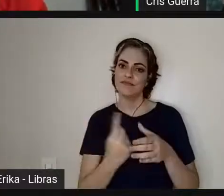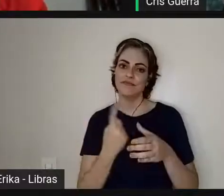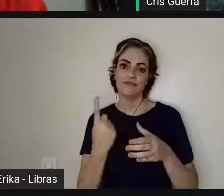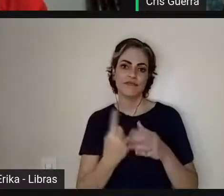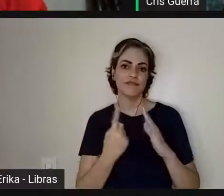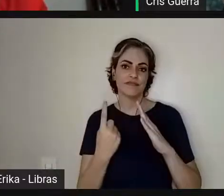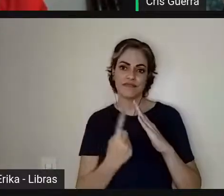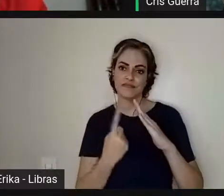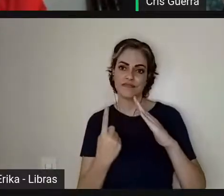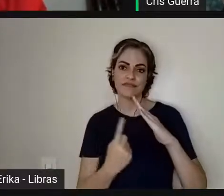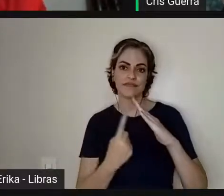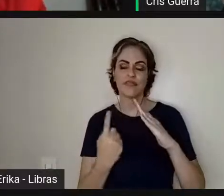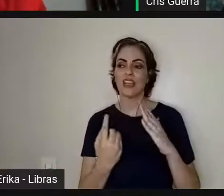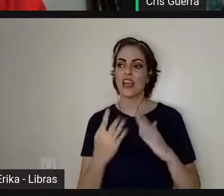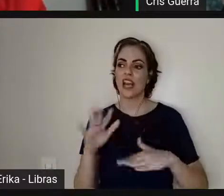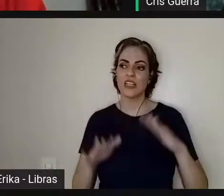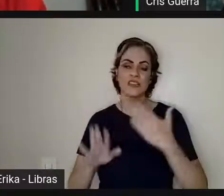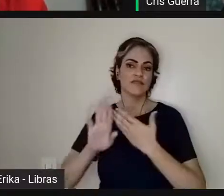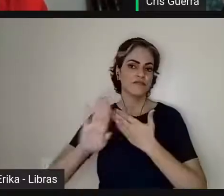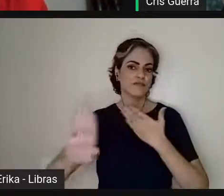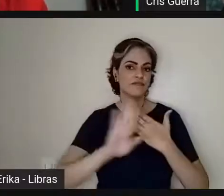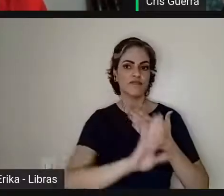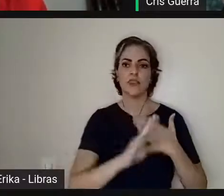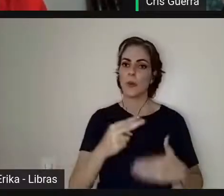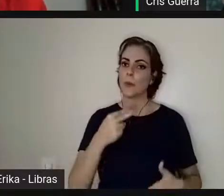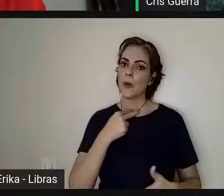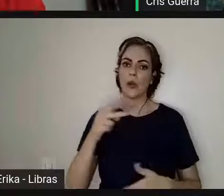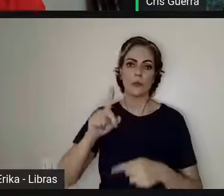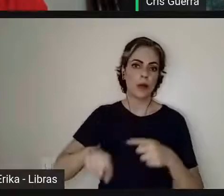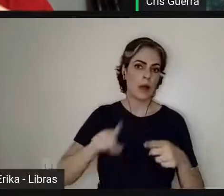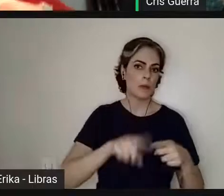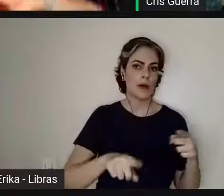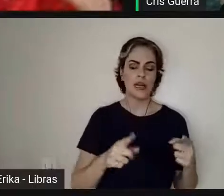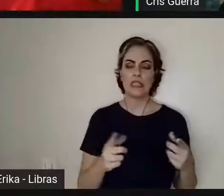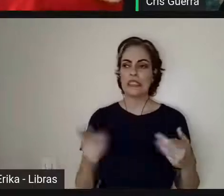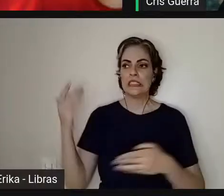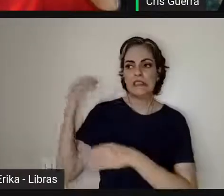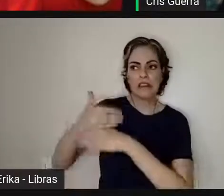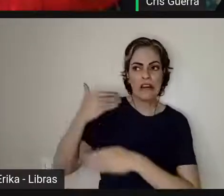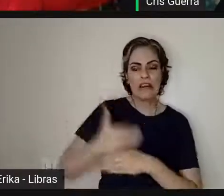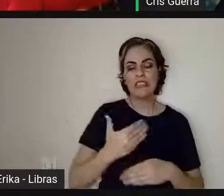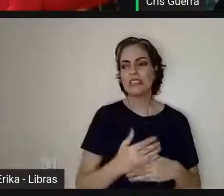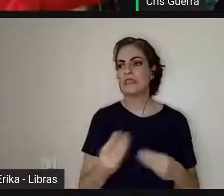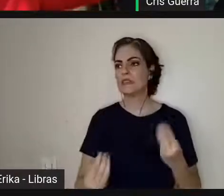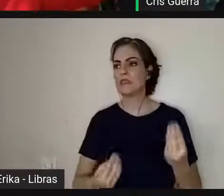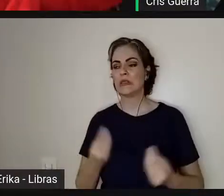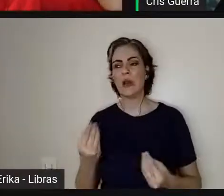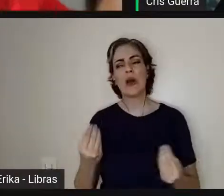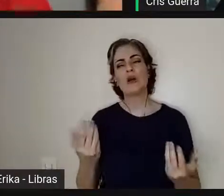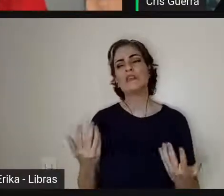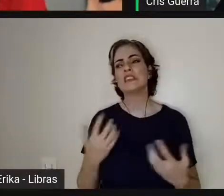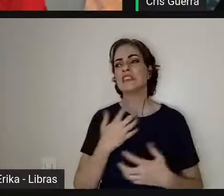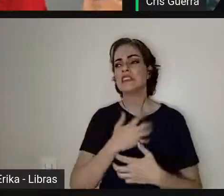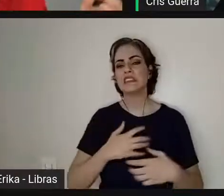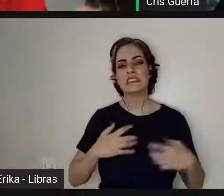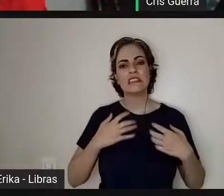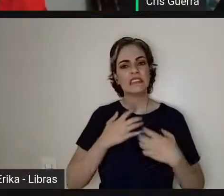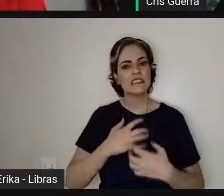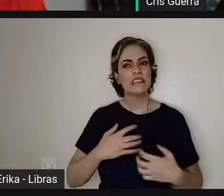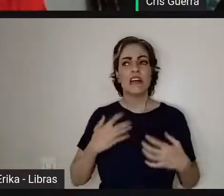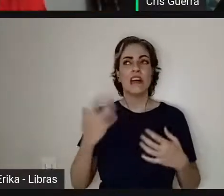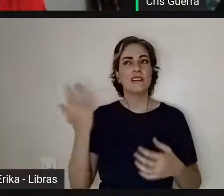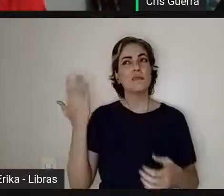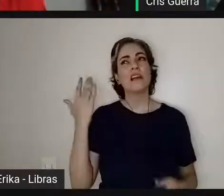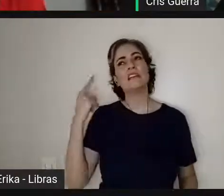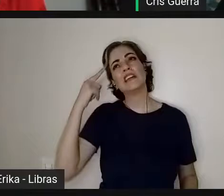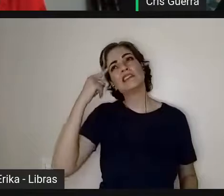essa pandemia, a gente tem várias limitações, e muitas vezes se busca um refúgio no passado, e aquilo te tira